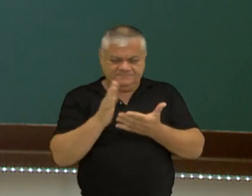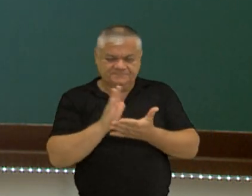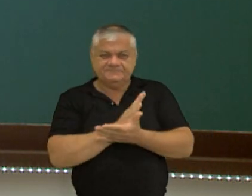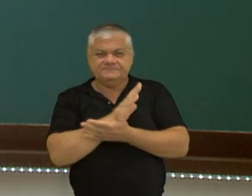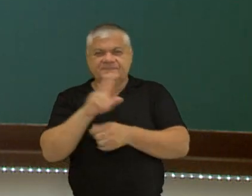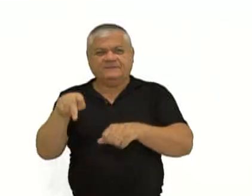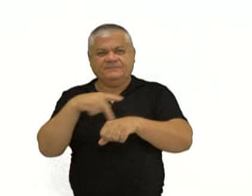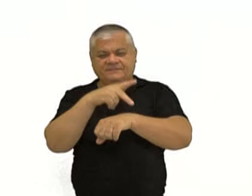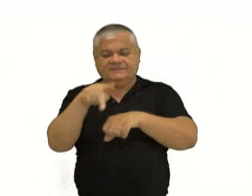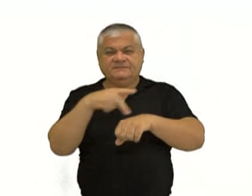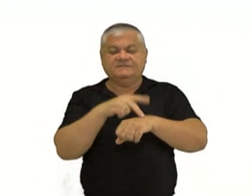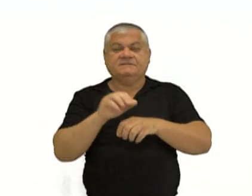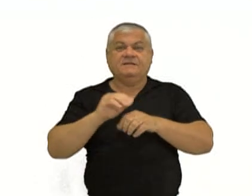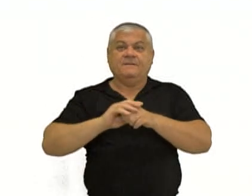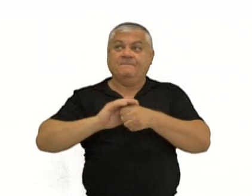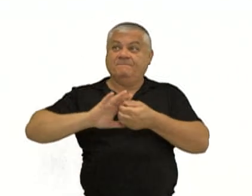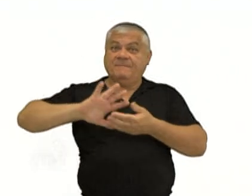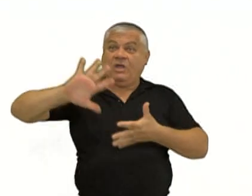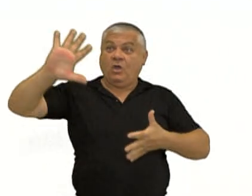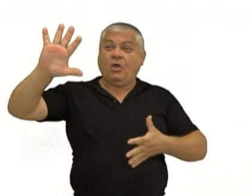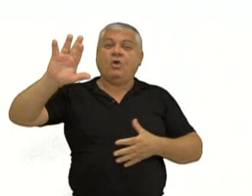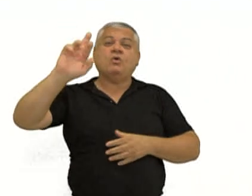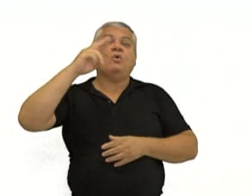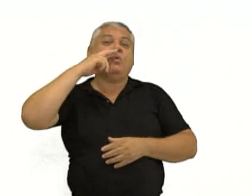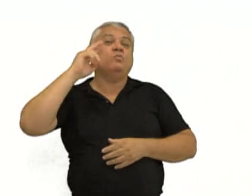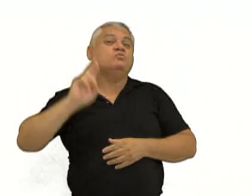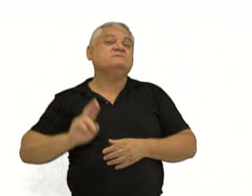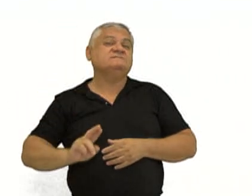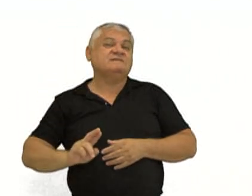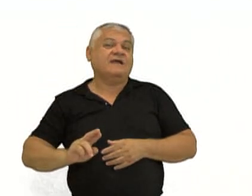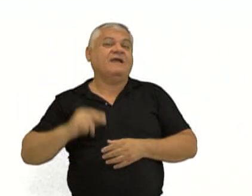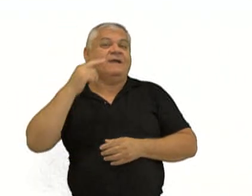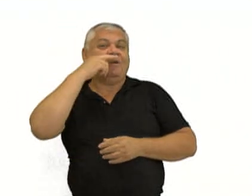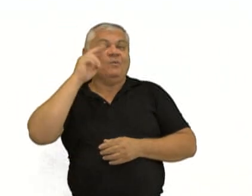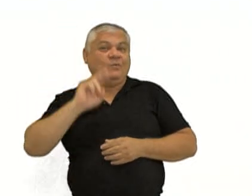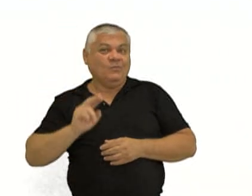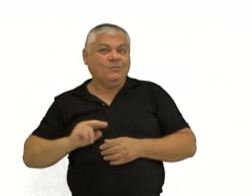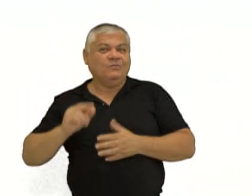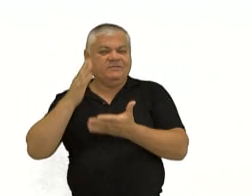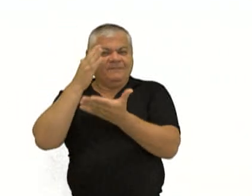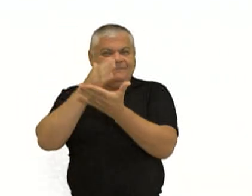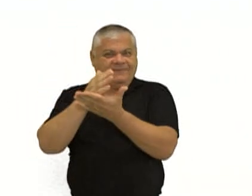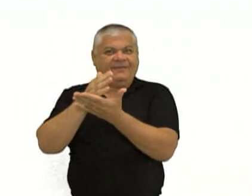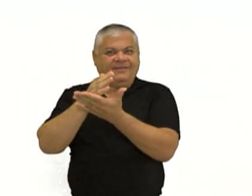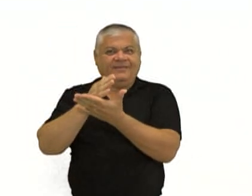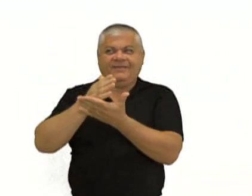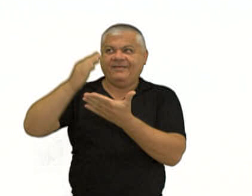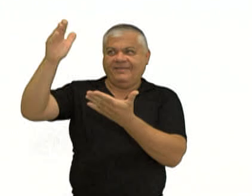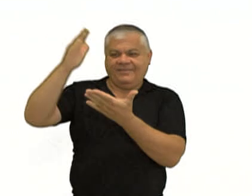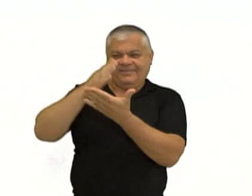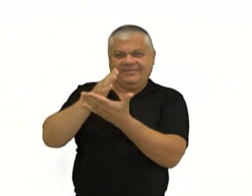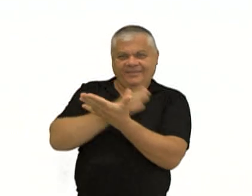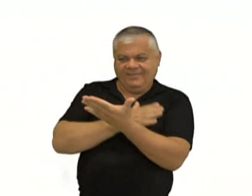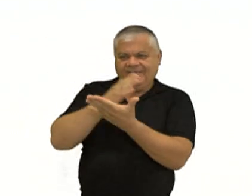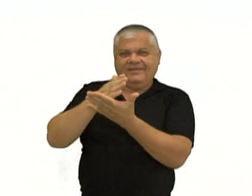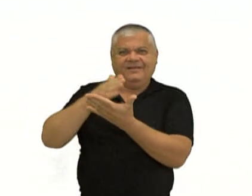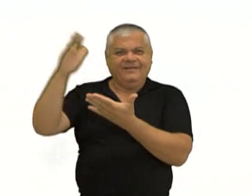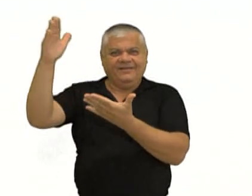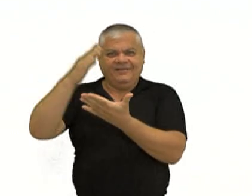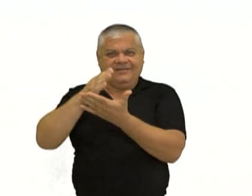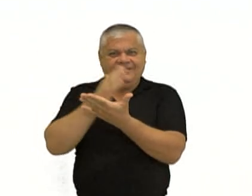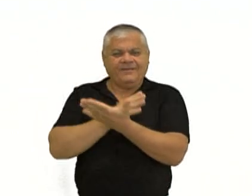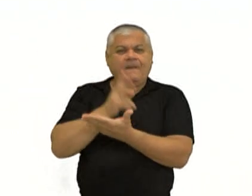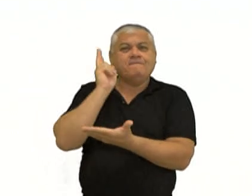professora falou, um pedaço da Rússia fica na parte europeia. Lembram lá que a professora falou que Europa e Ásia ficam no